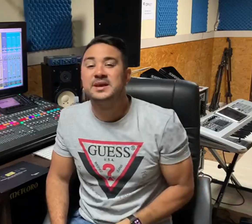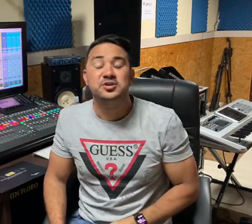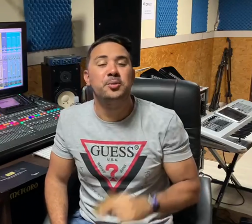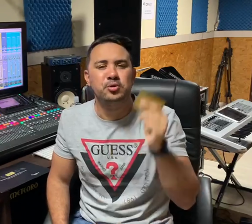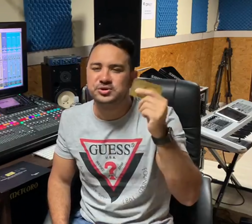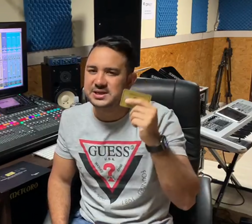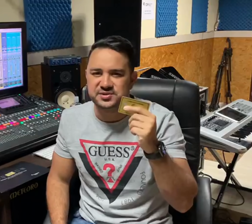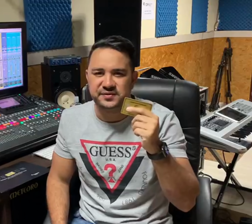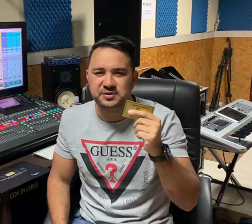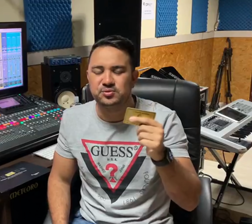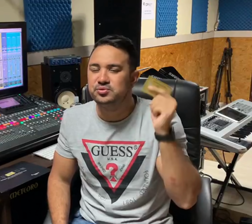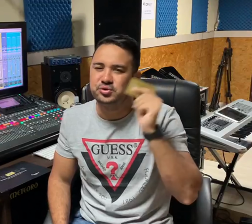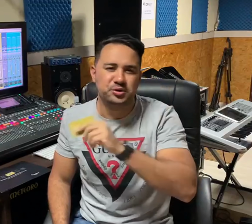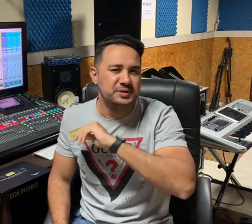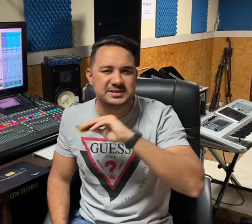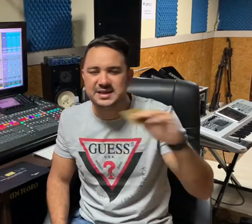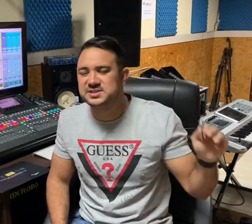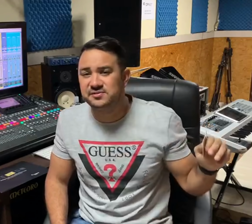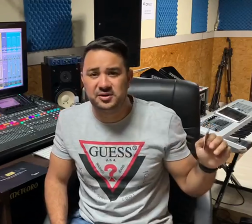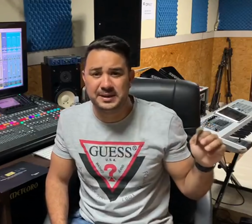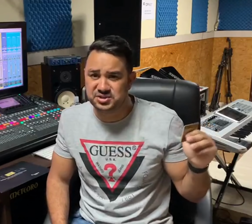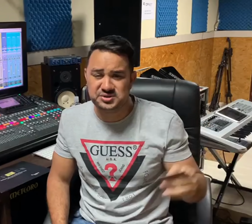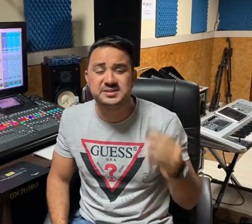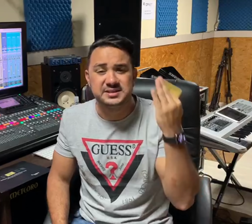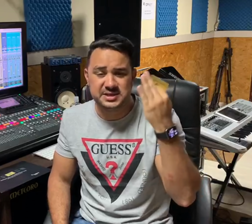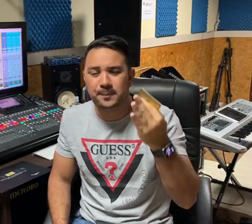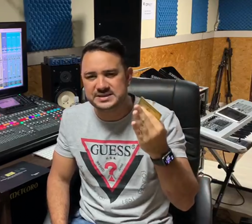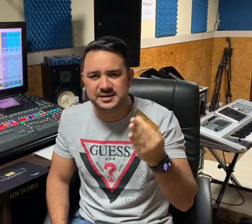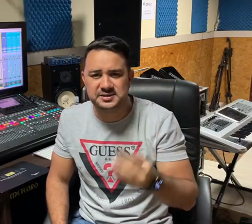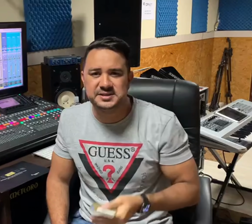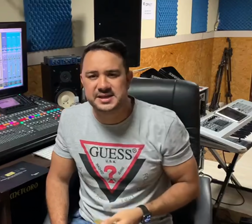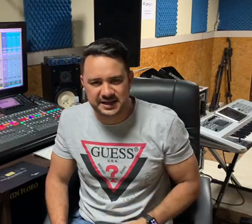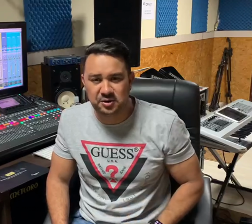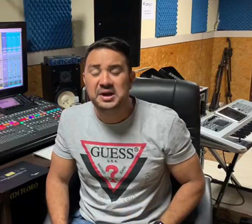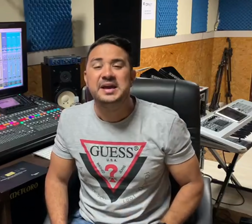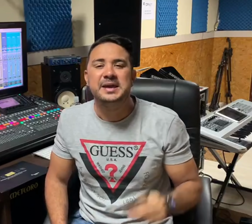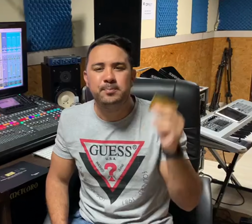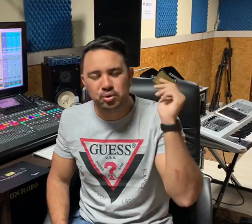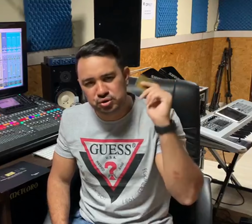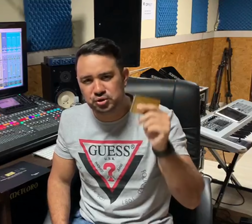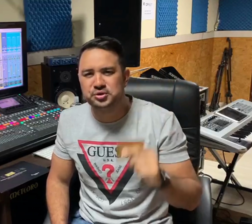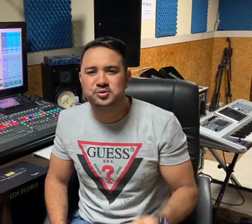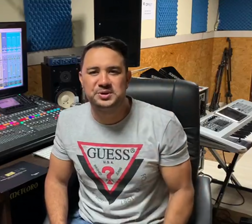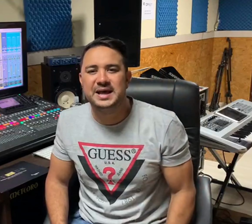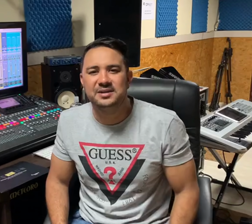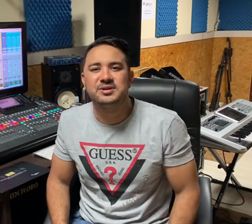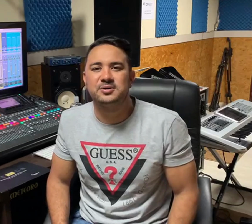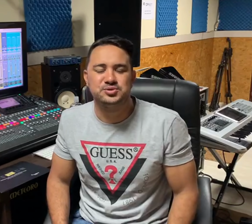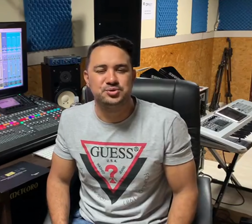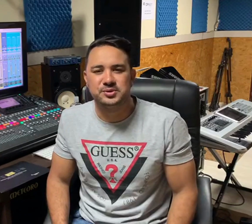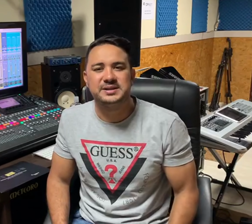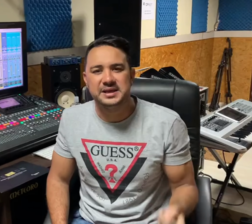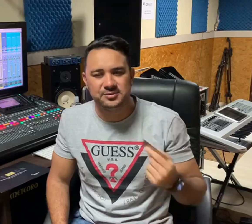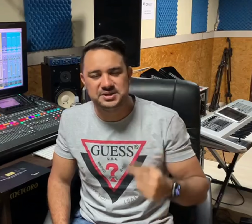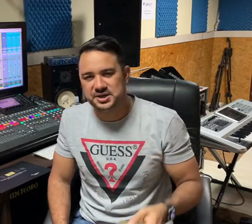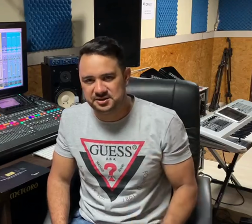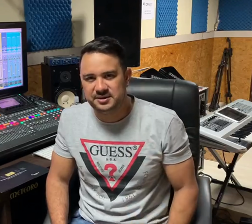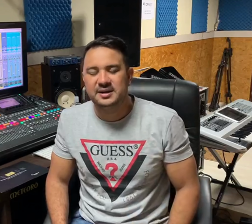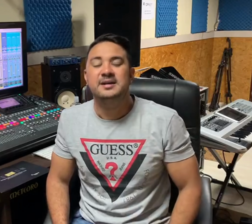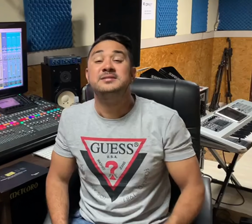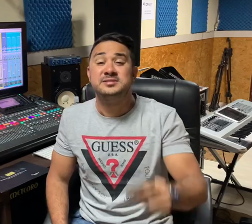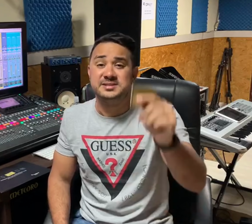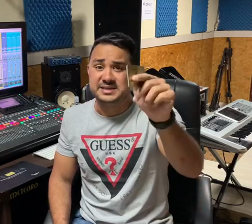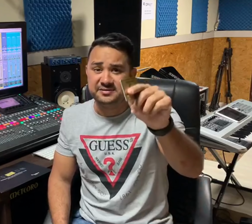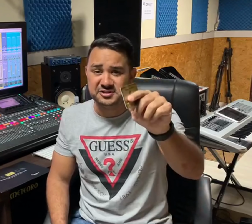mim. Estou muito satisfeito com todas as informações que são passadas nesse canal e por todo o cuidado que a consultora tem com a